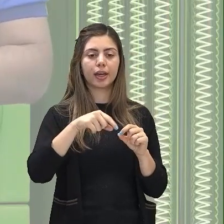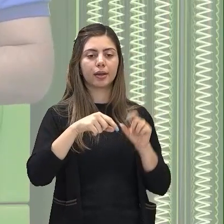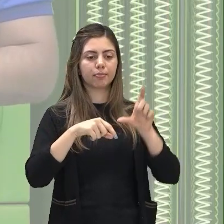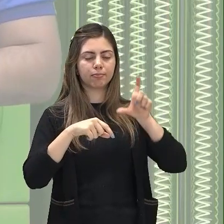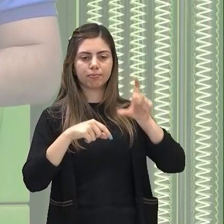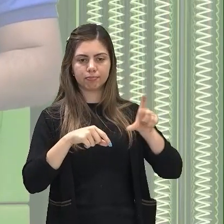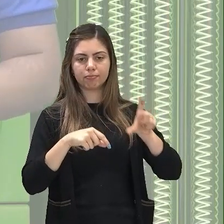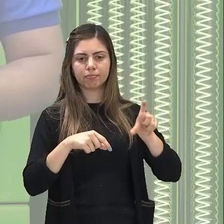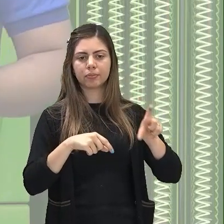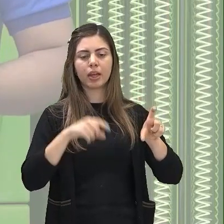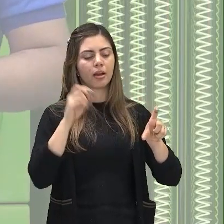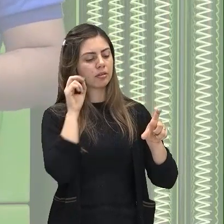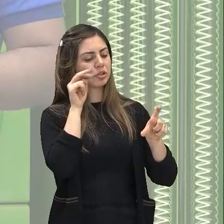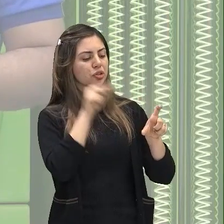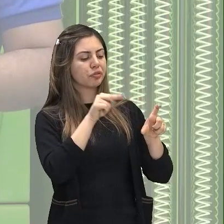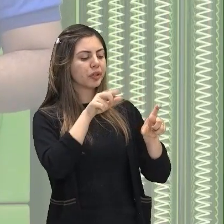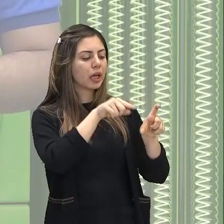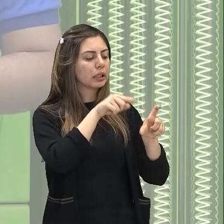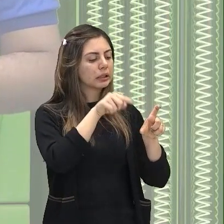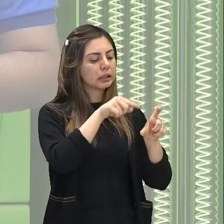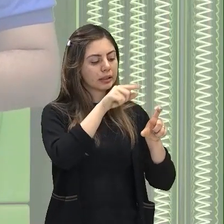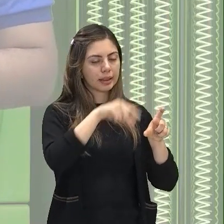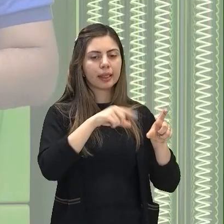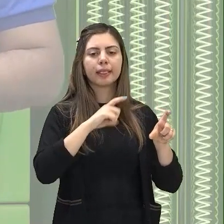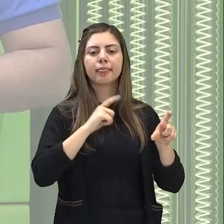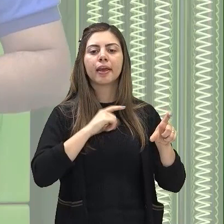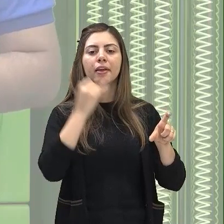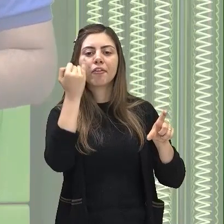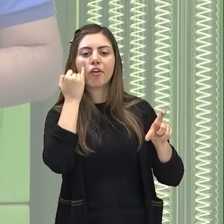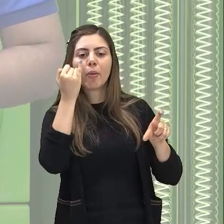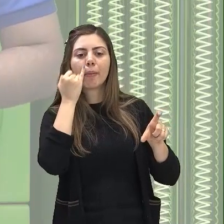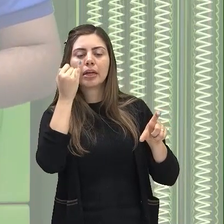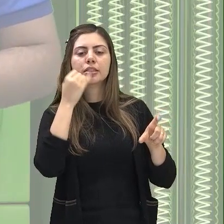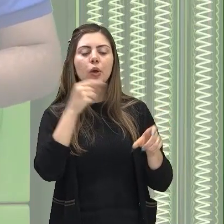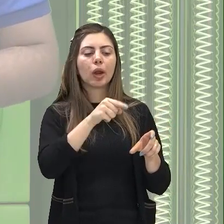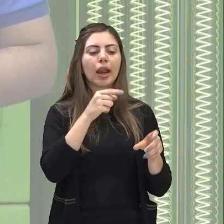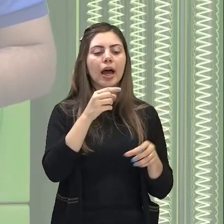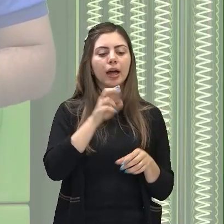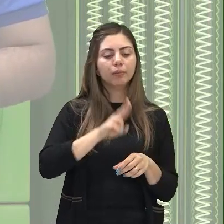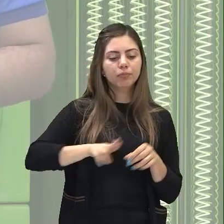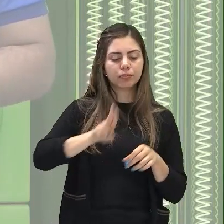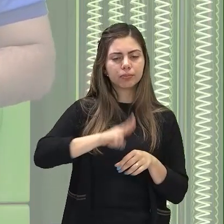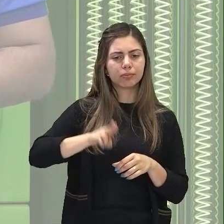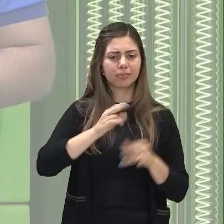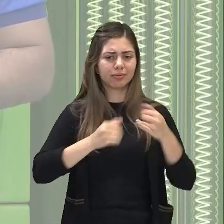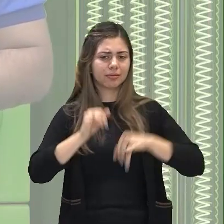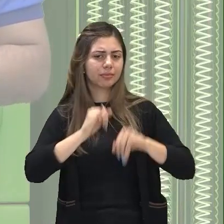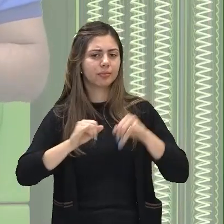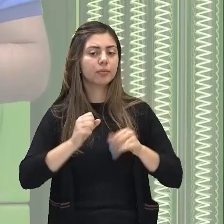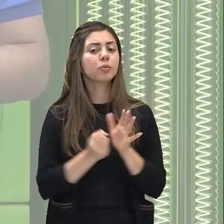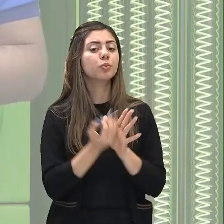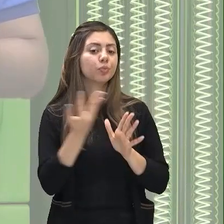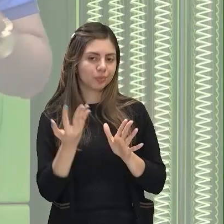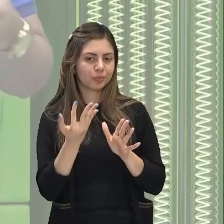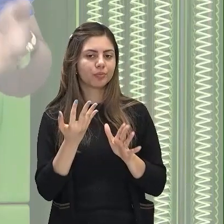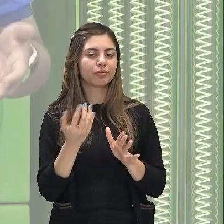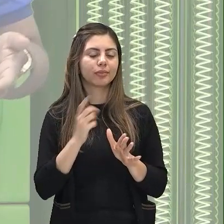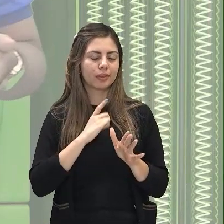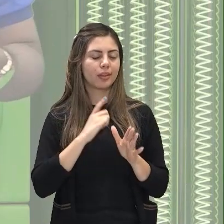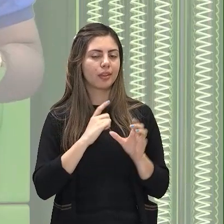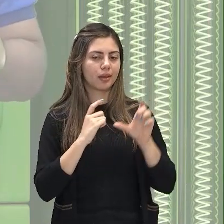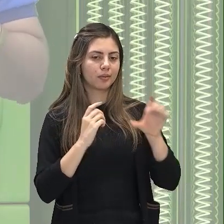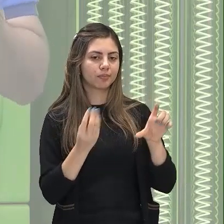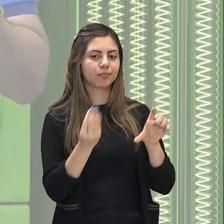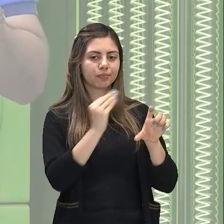esse consumo de energia. Então você observa aqui, olha, a etiqueta nacional de conservação de energia. Então, como eu disse,